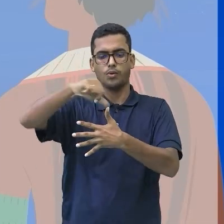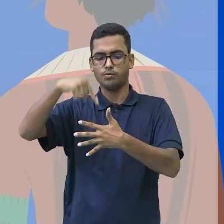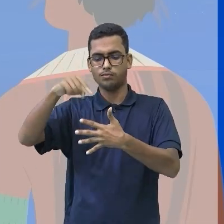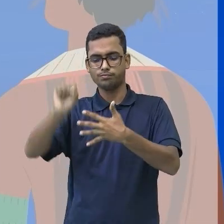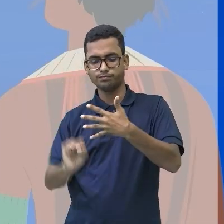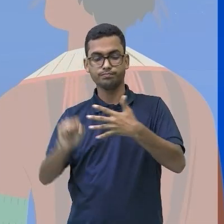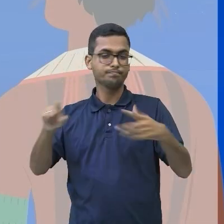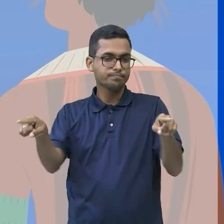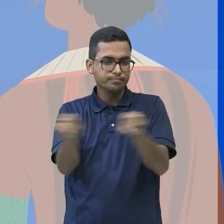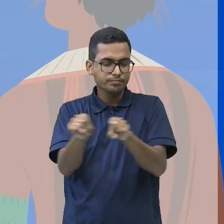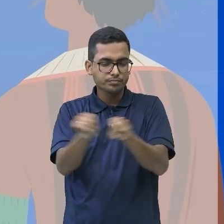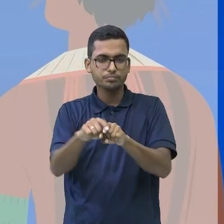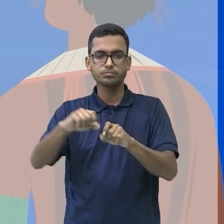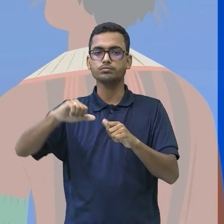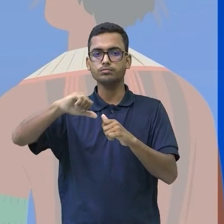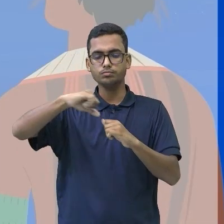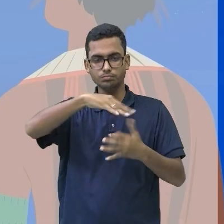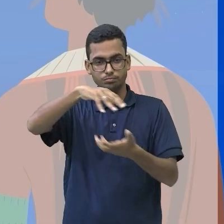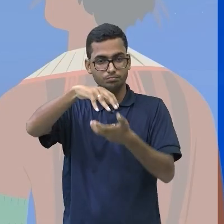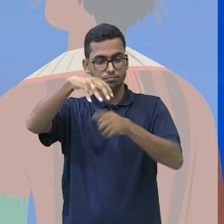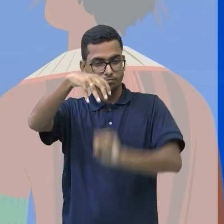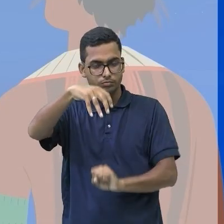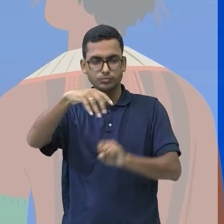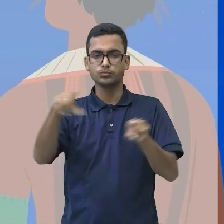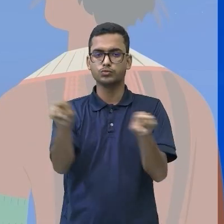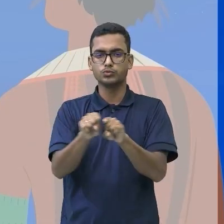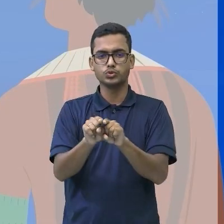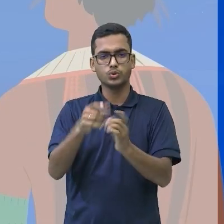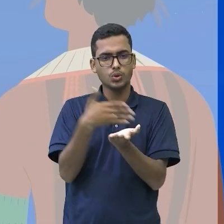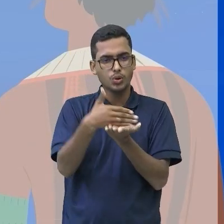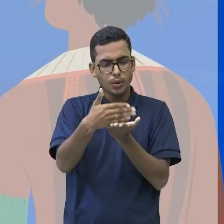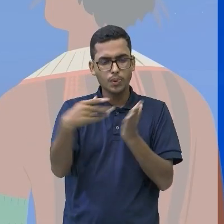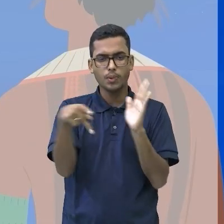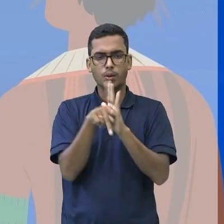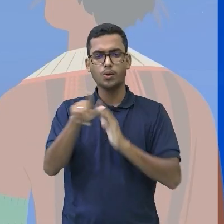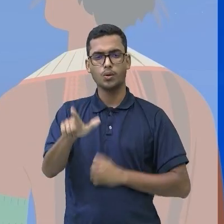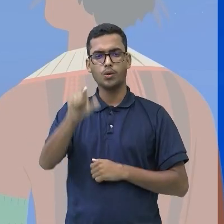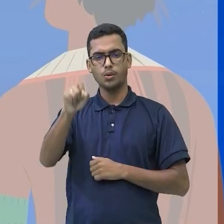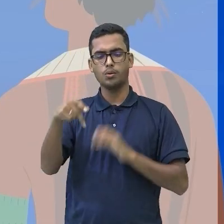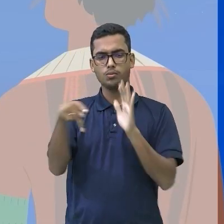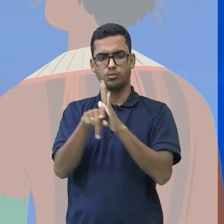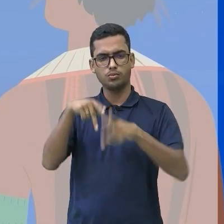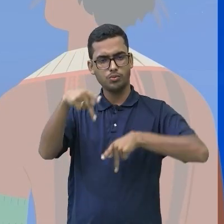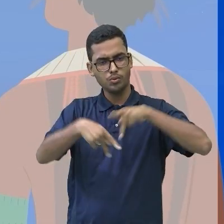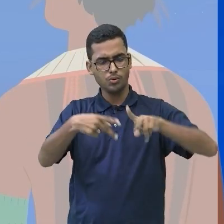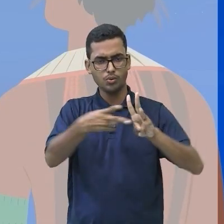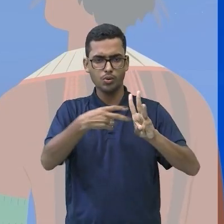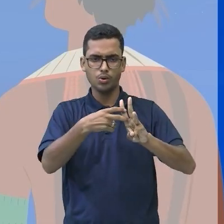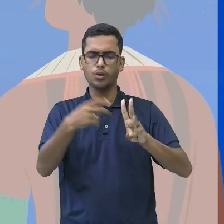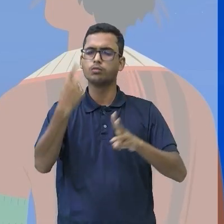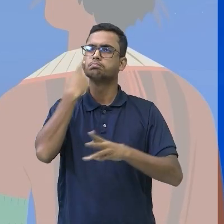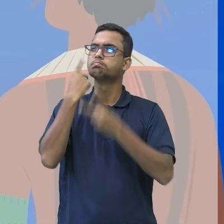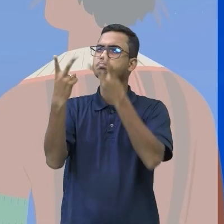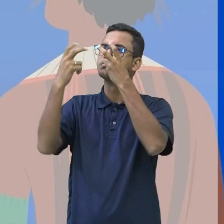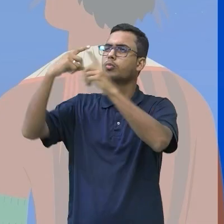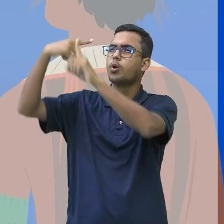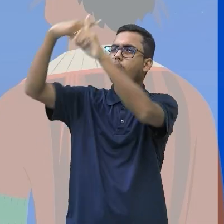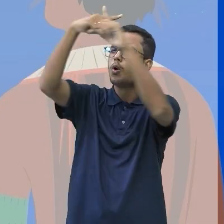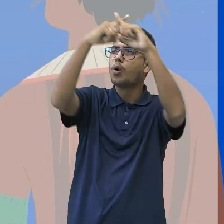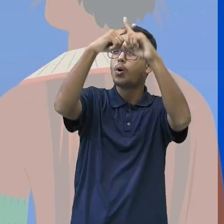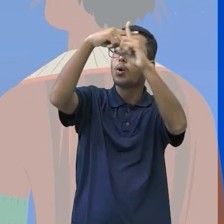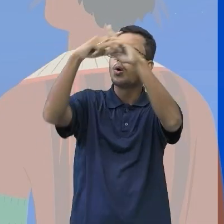cada estação do ano é determinado pelos tupis-guaranis, considerando a posição da cruz ao anoitecer.